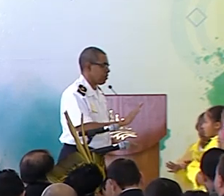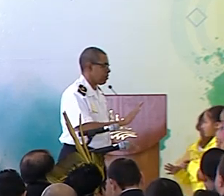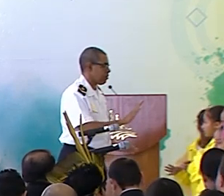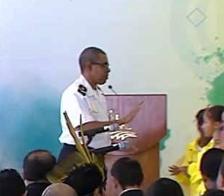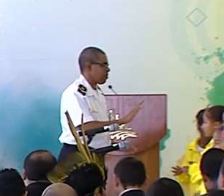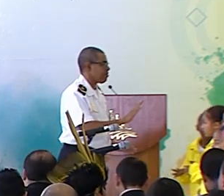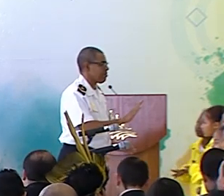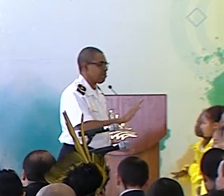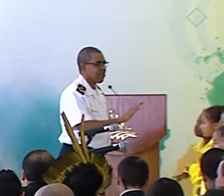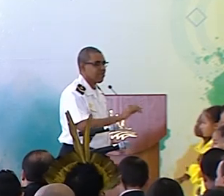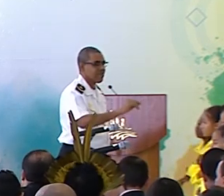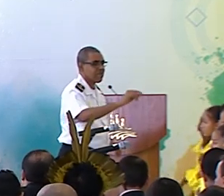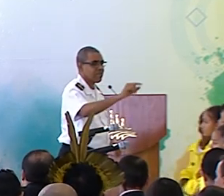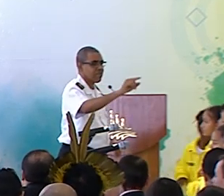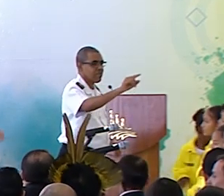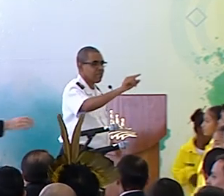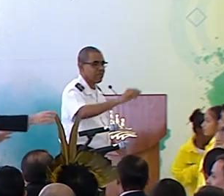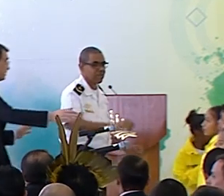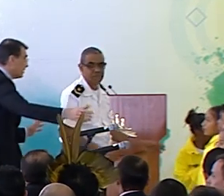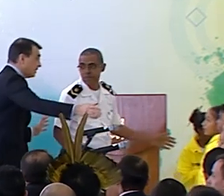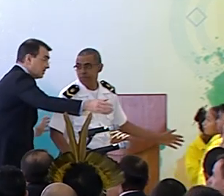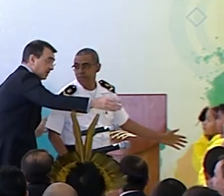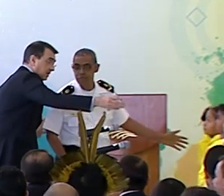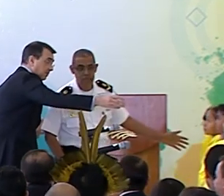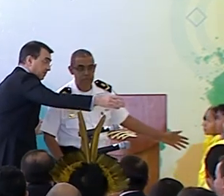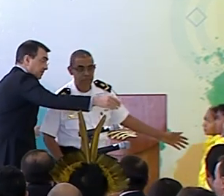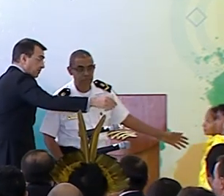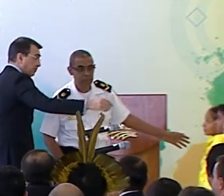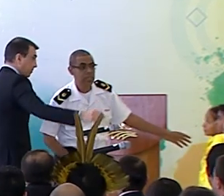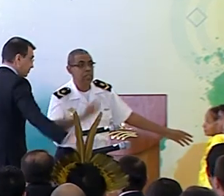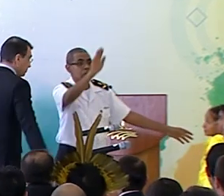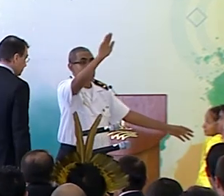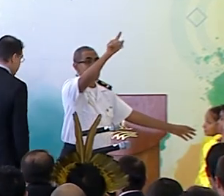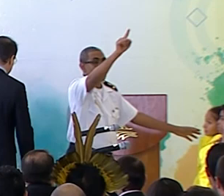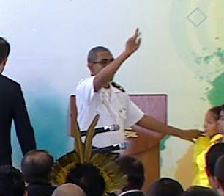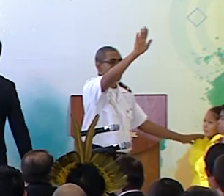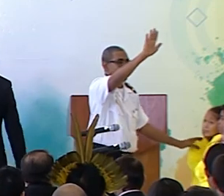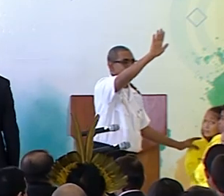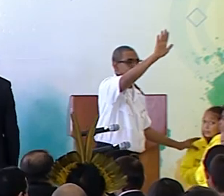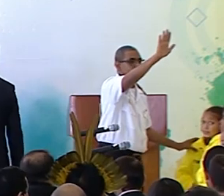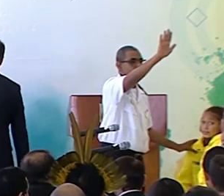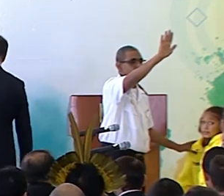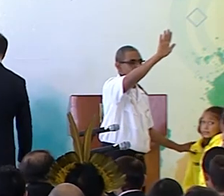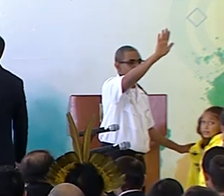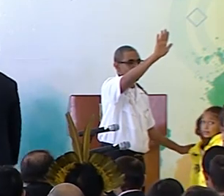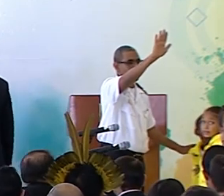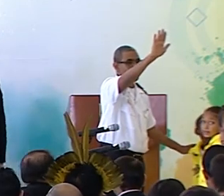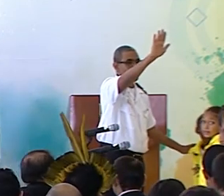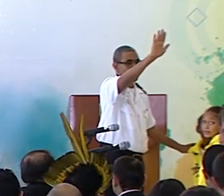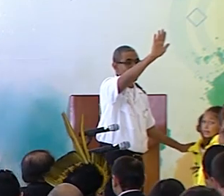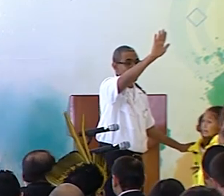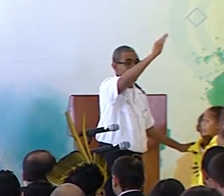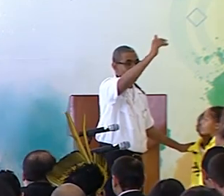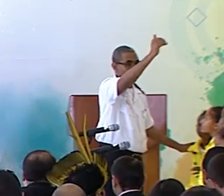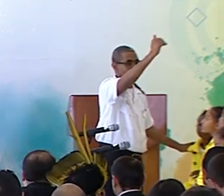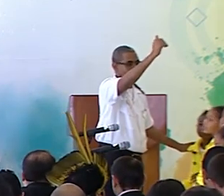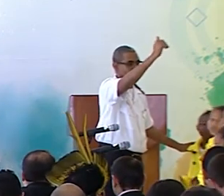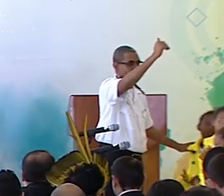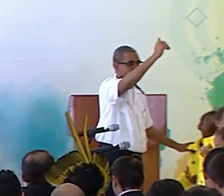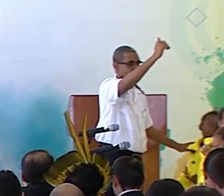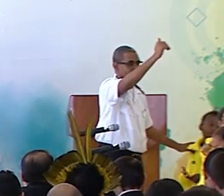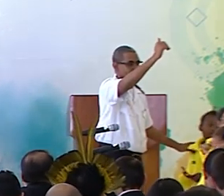Nesse momento, o presidente da República dirige-se ao coro para a foto com os alunos do Profesp.